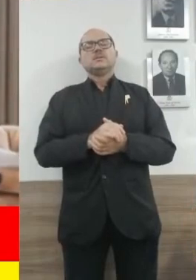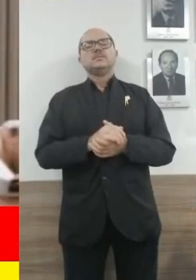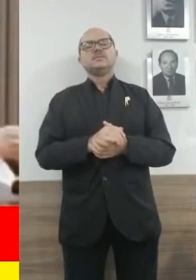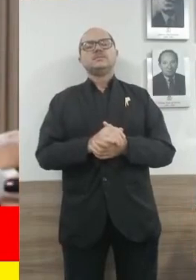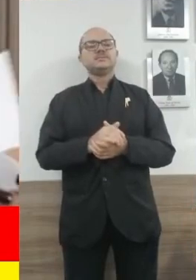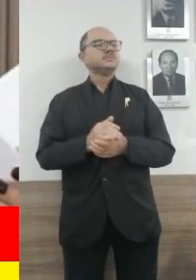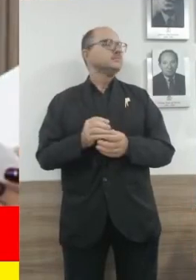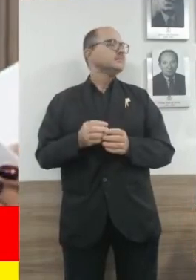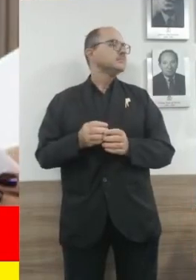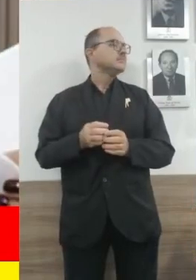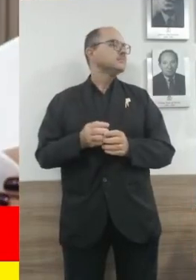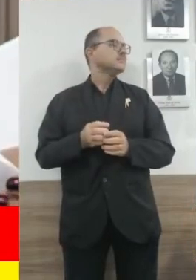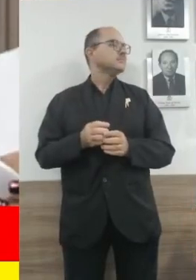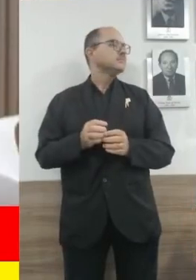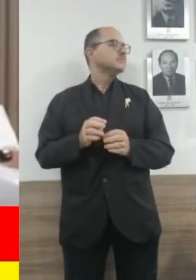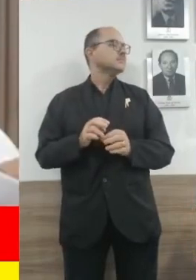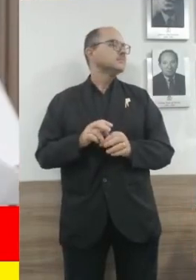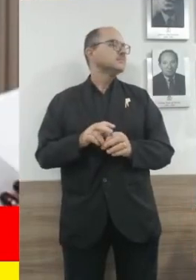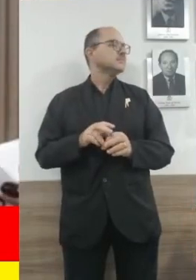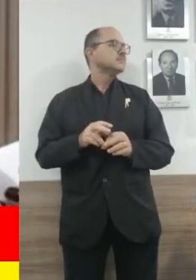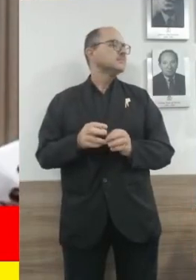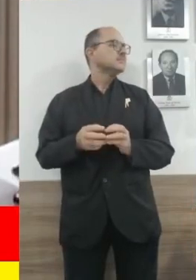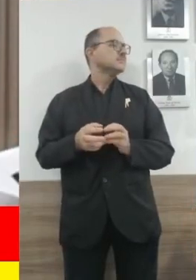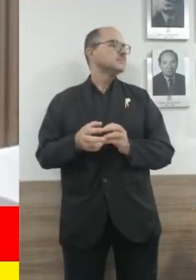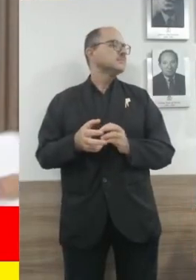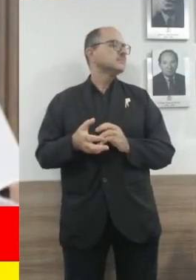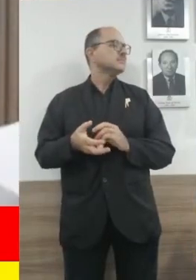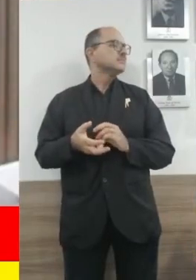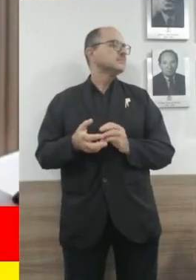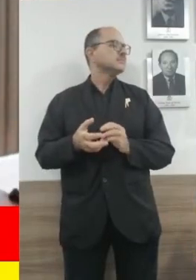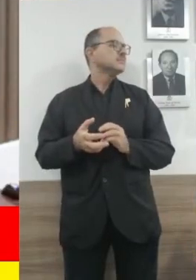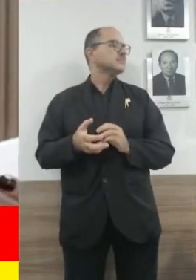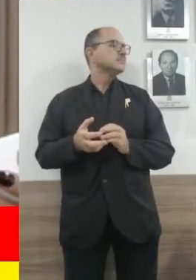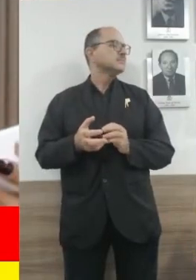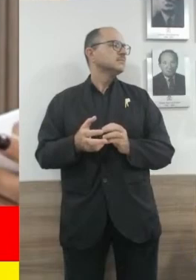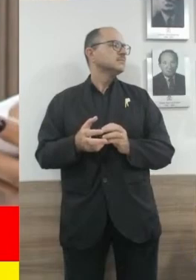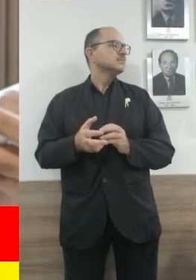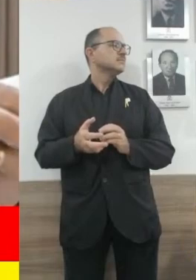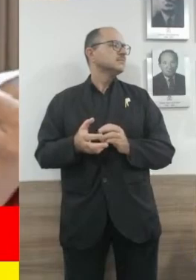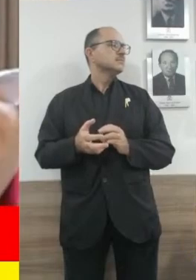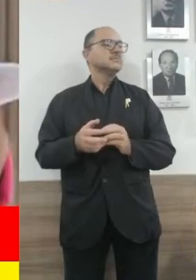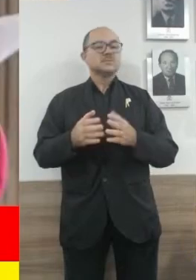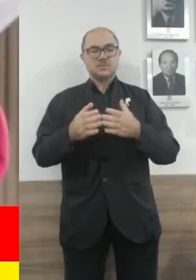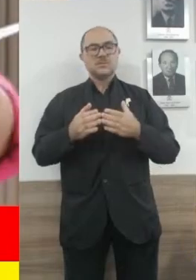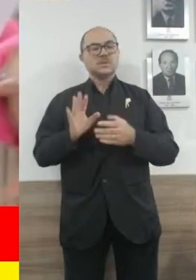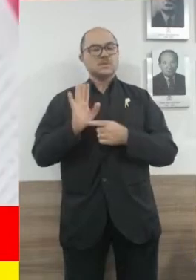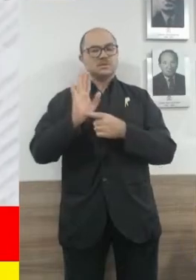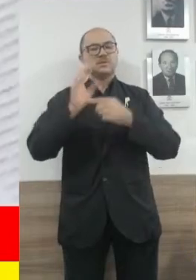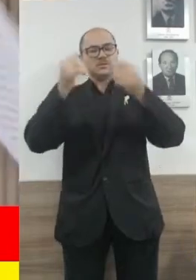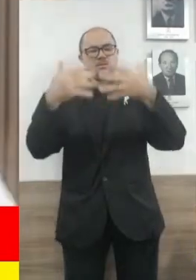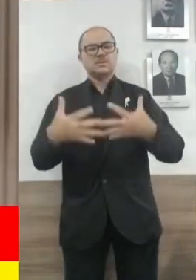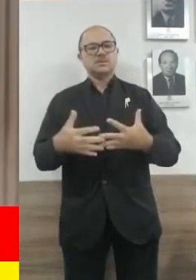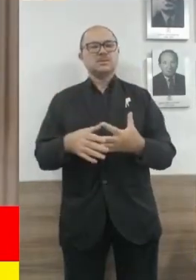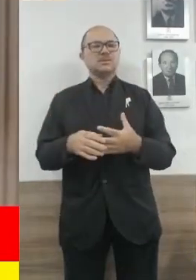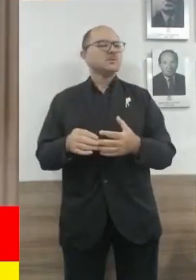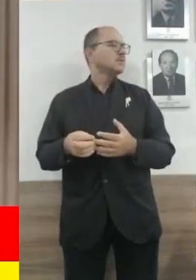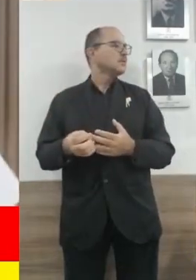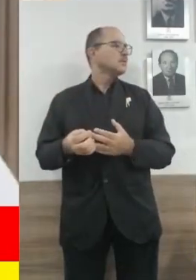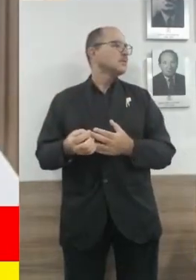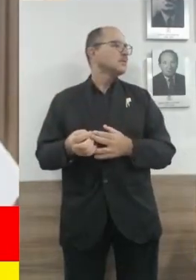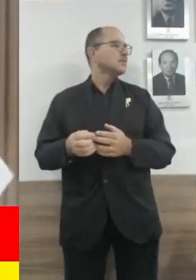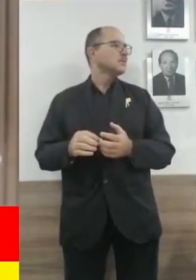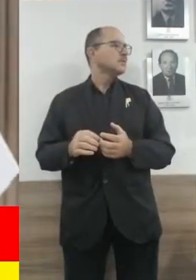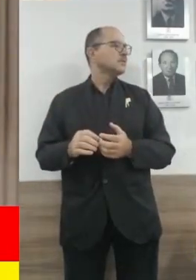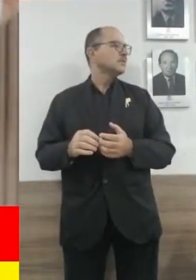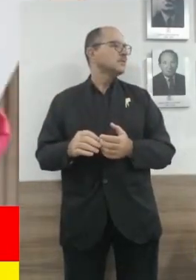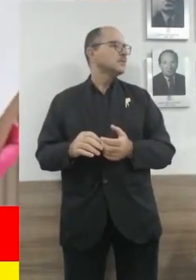Vereador para eu poder Deixa eu fazer o que eu tenho aqui para fazer que aí depois se sobrar um tempinho